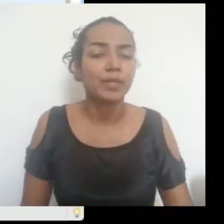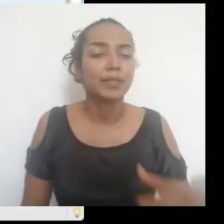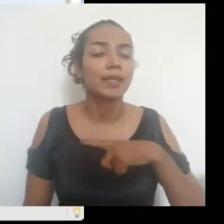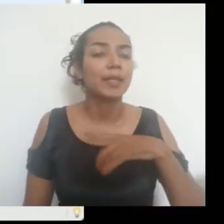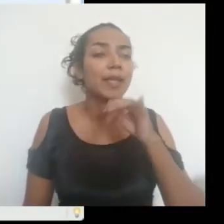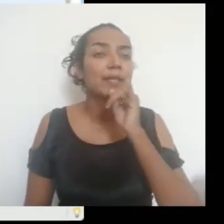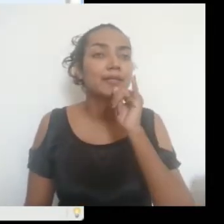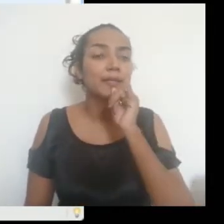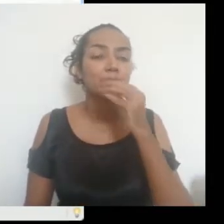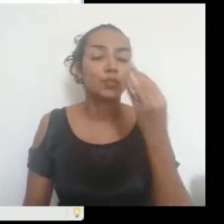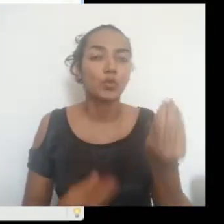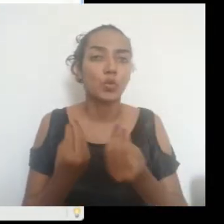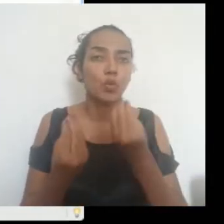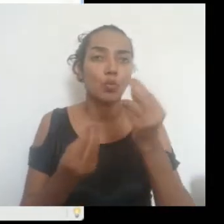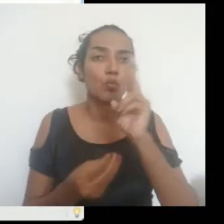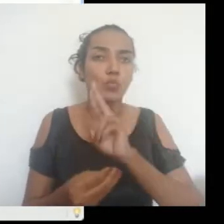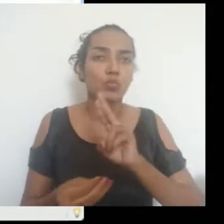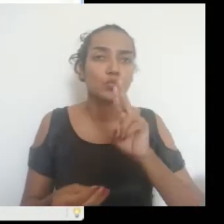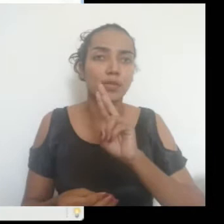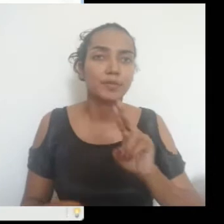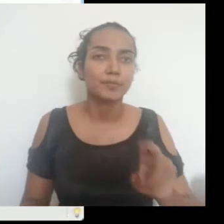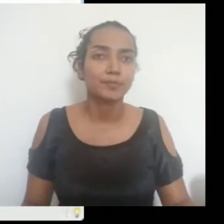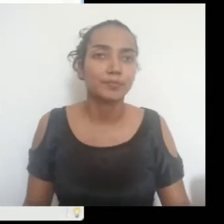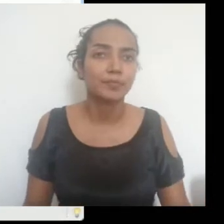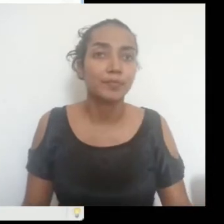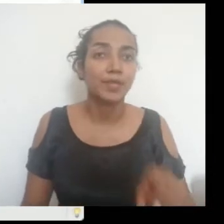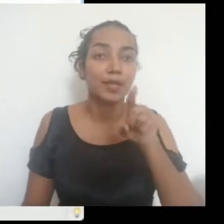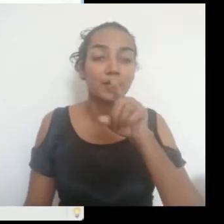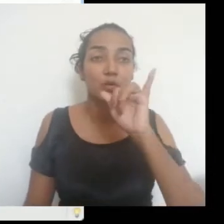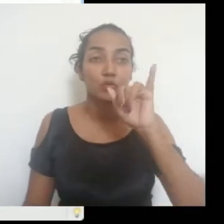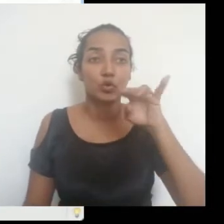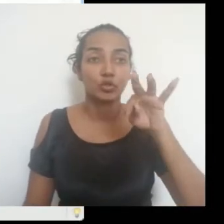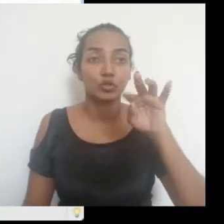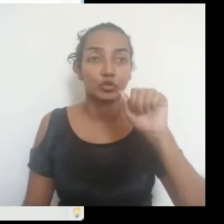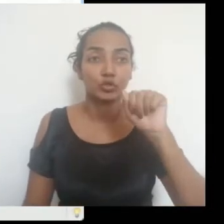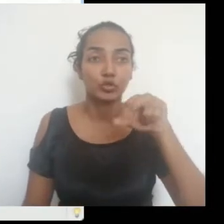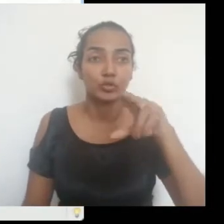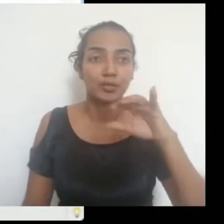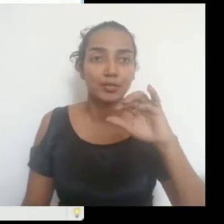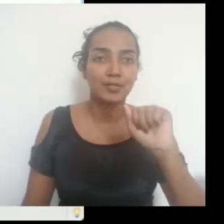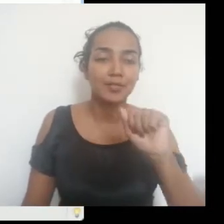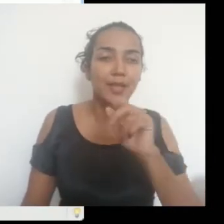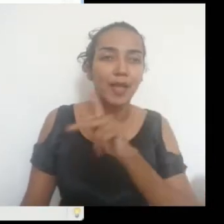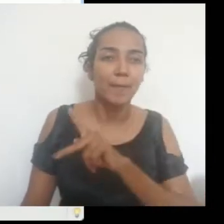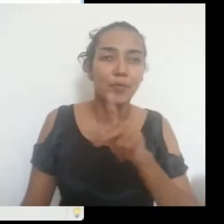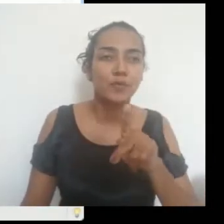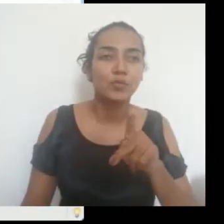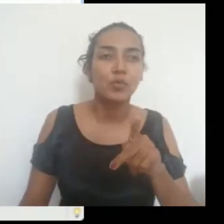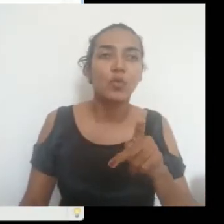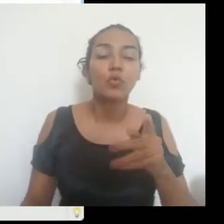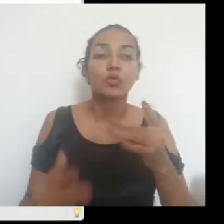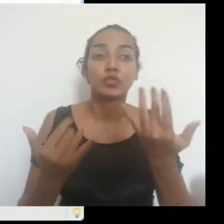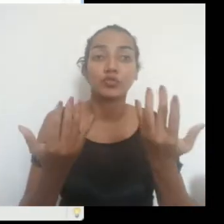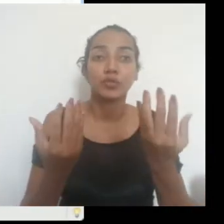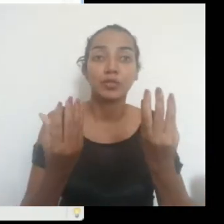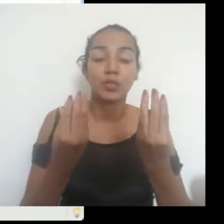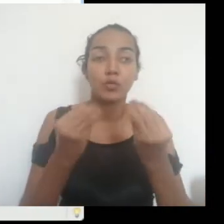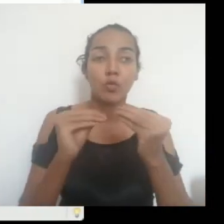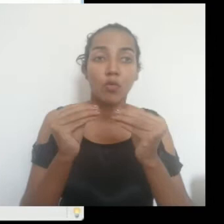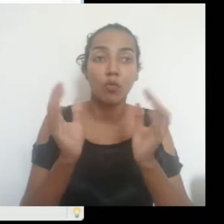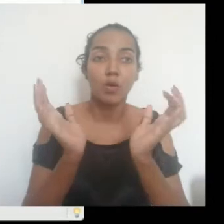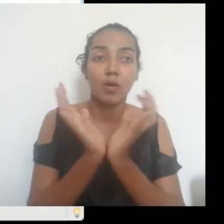aqui eu estou instanciando um professor com um construtor padrão. Quando a gente declara uma classe e